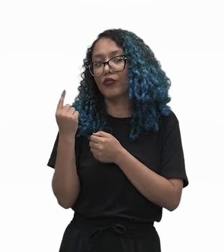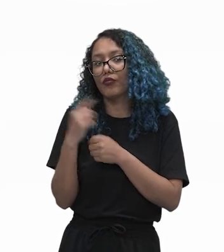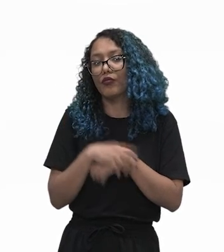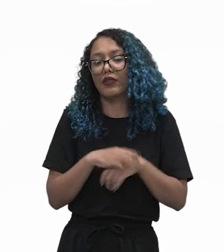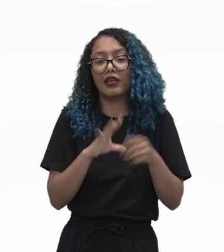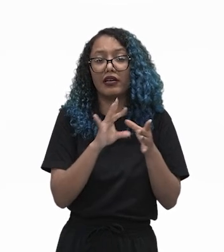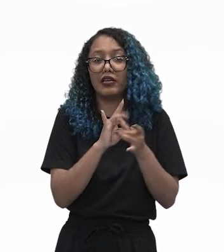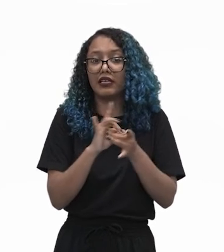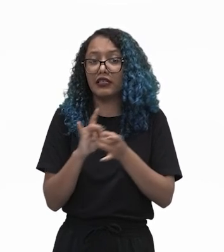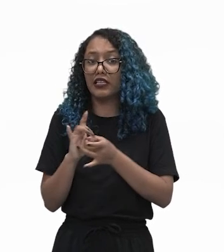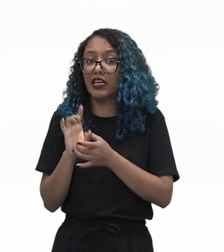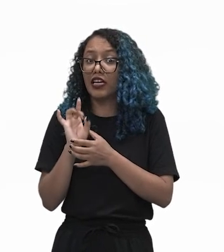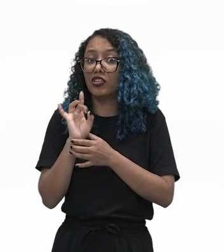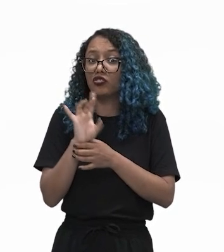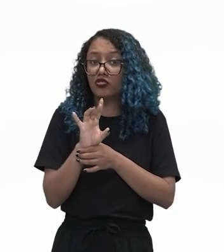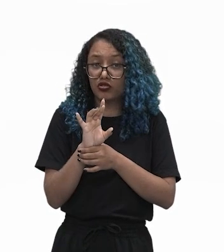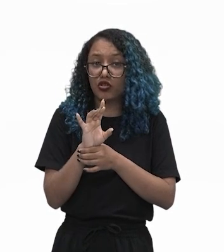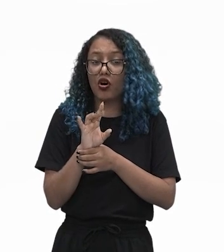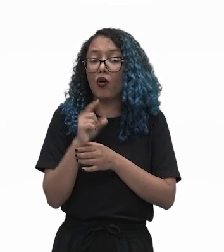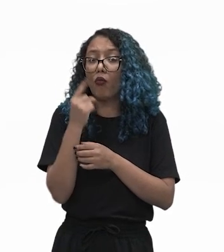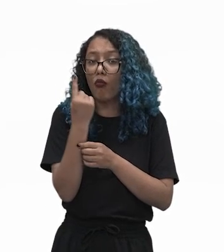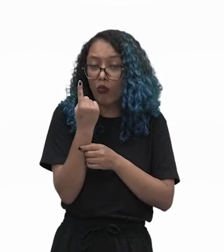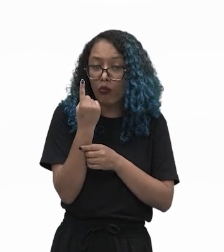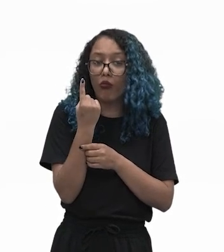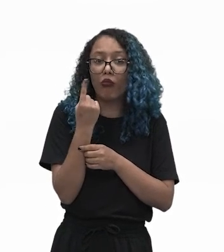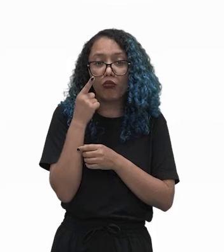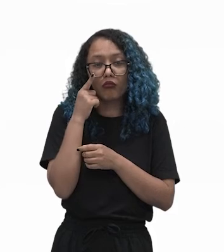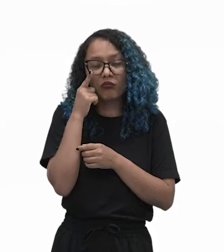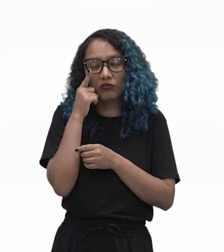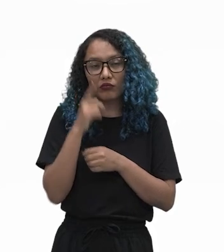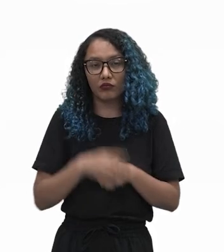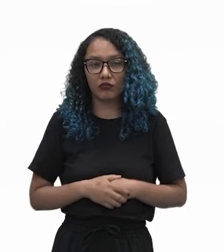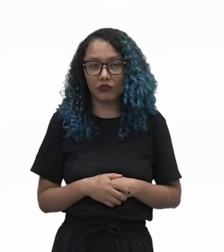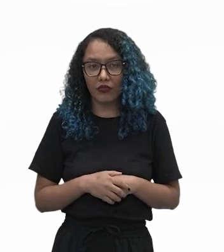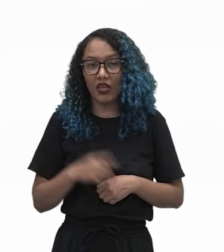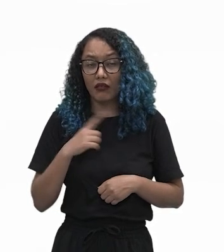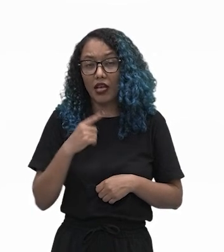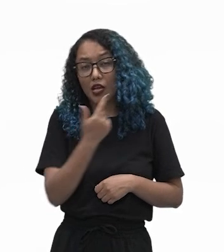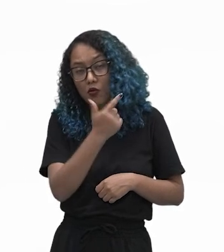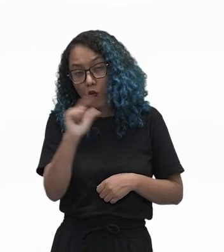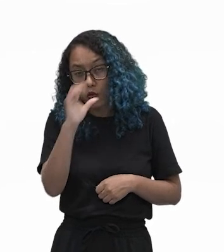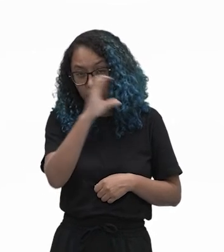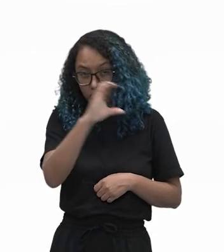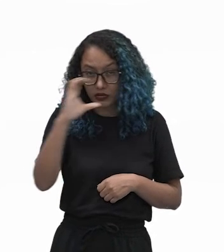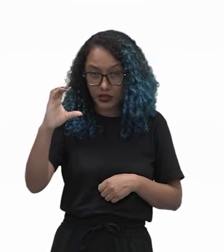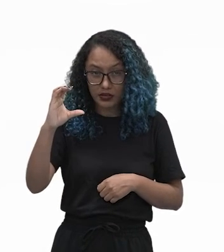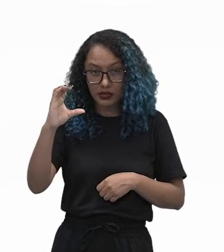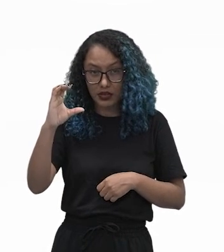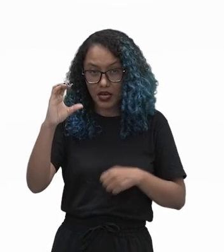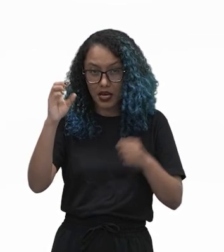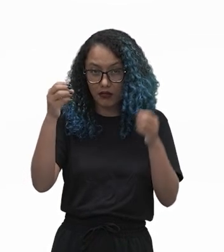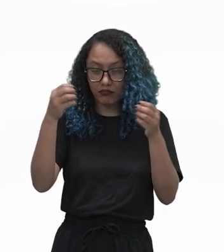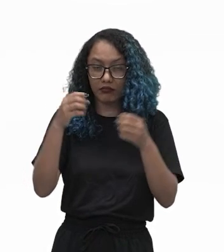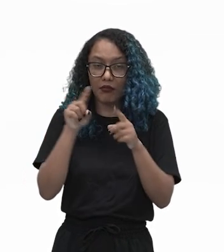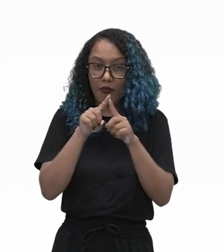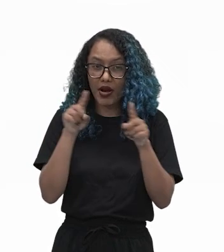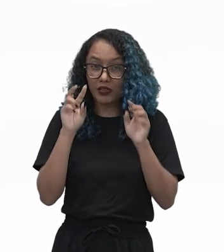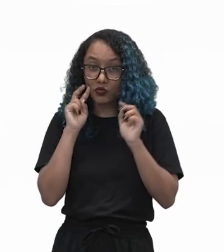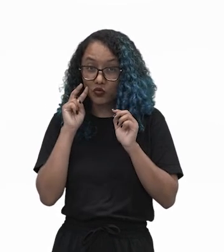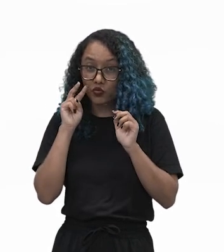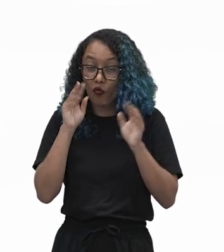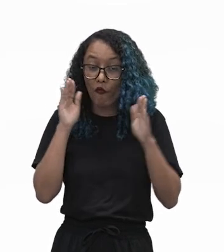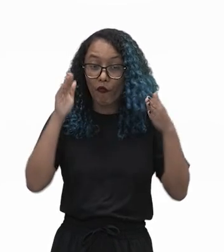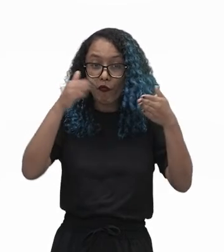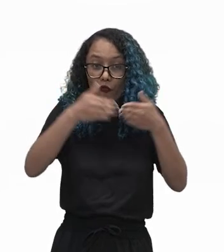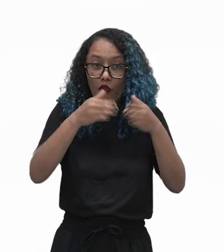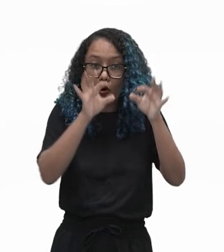tem um núcleo aromático. Observem aqui que tem outros carbonos, né? Mas a gente está olhando para a parte da